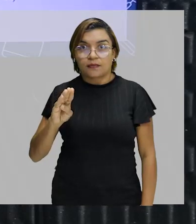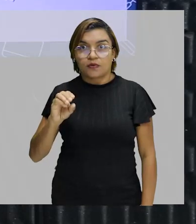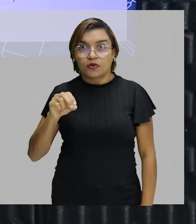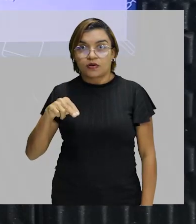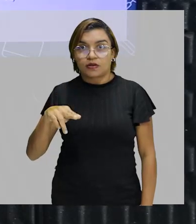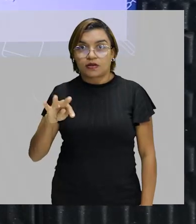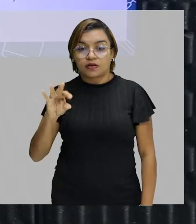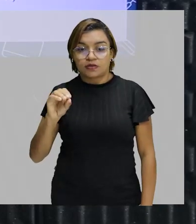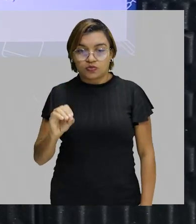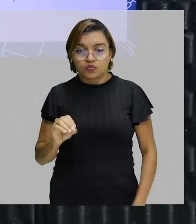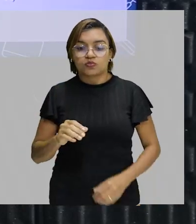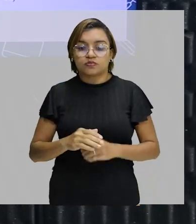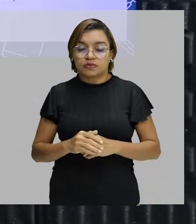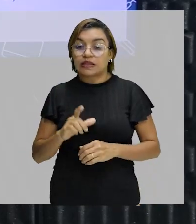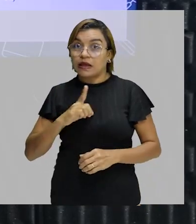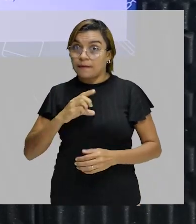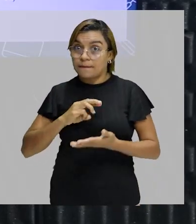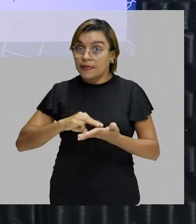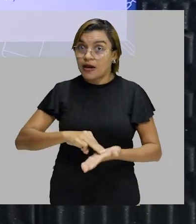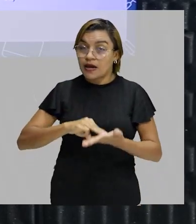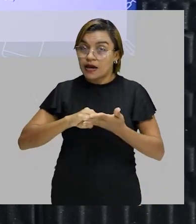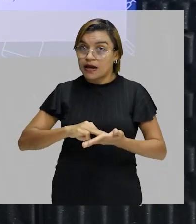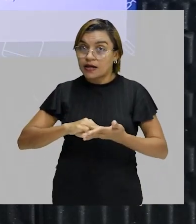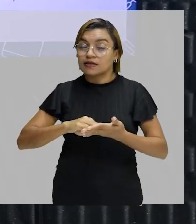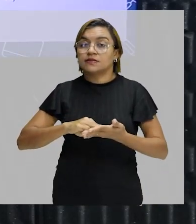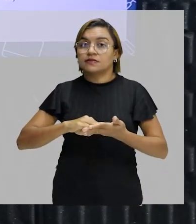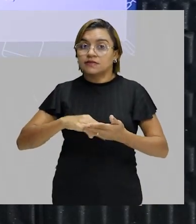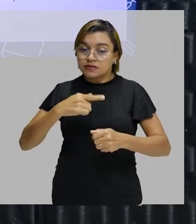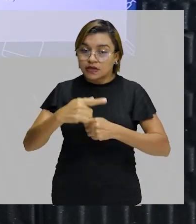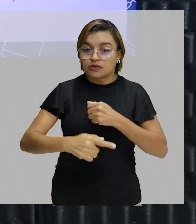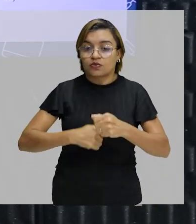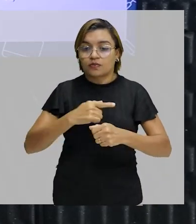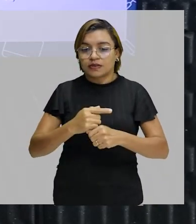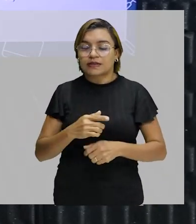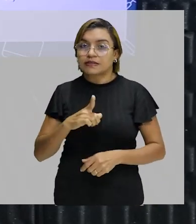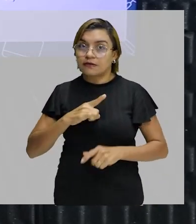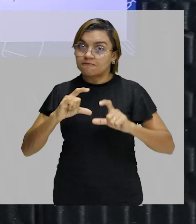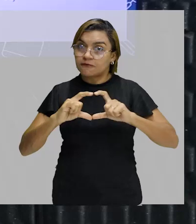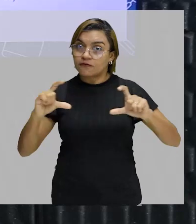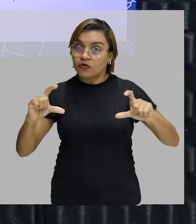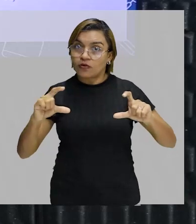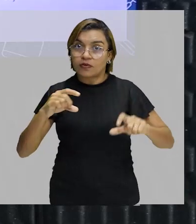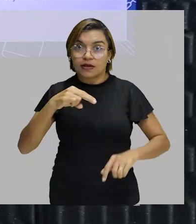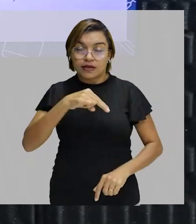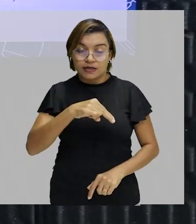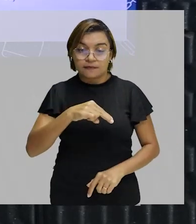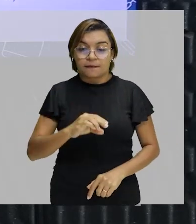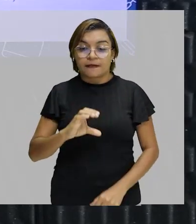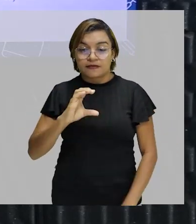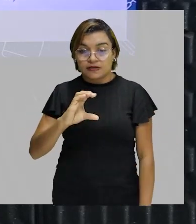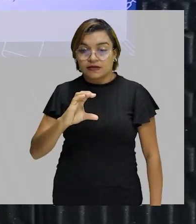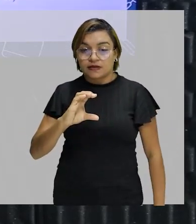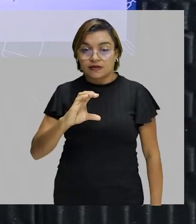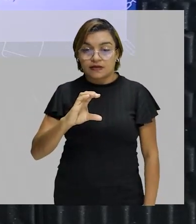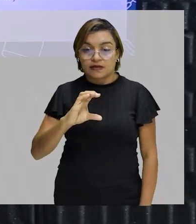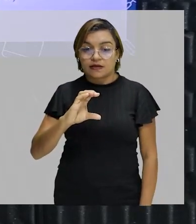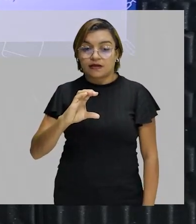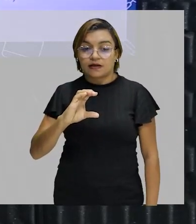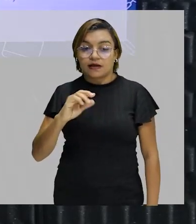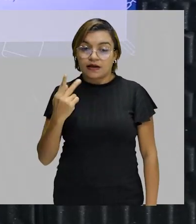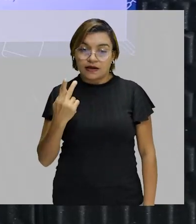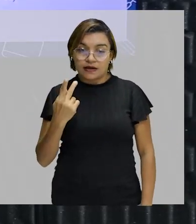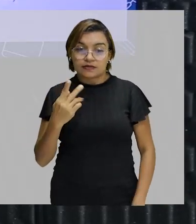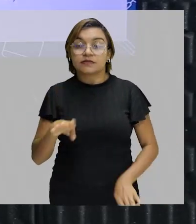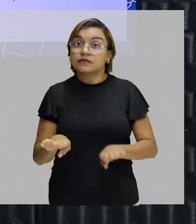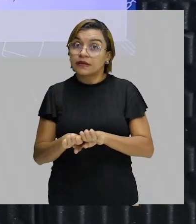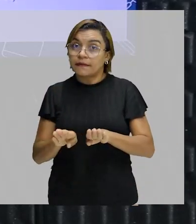carbono e para o hidrogênio. Então, ele nos dá uma fórmula mínima, CH, e nos dá a